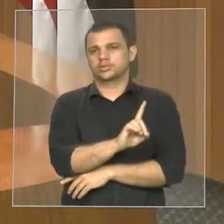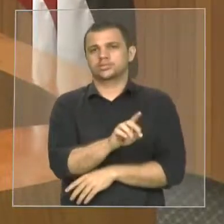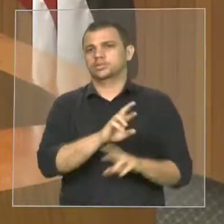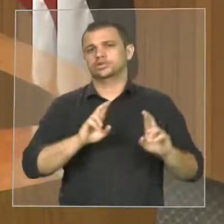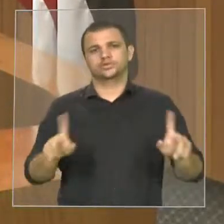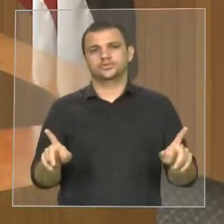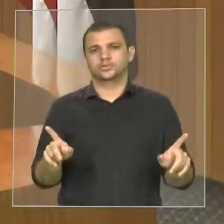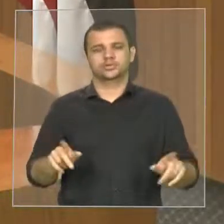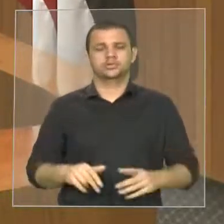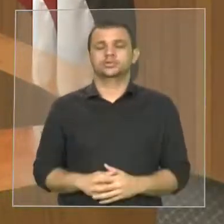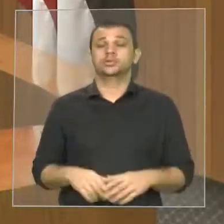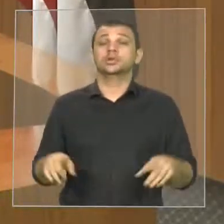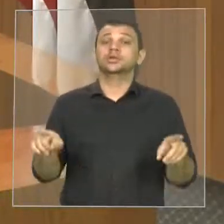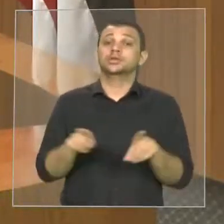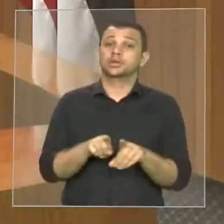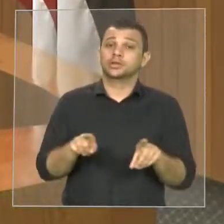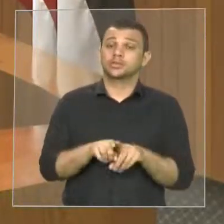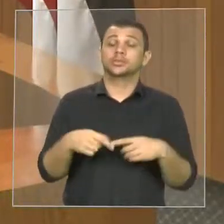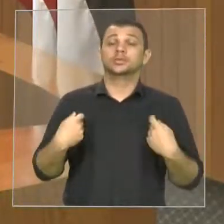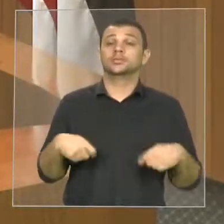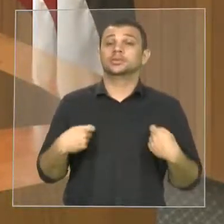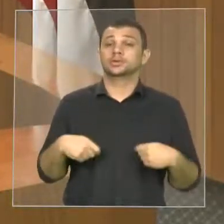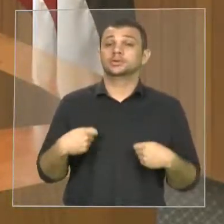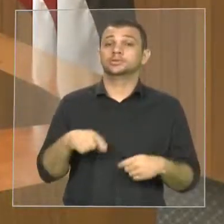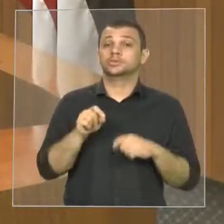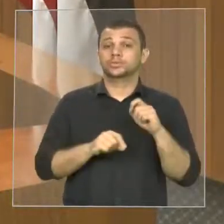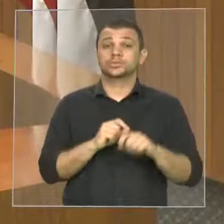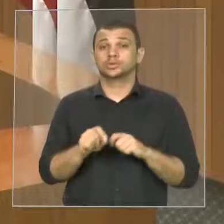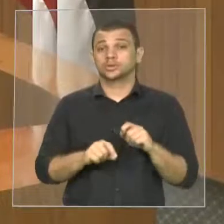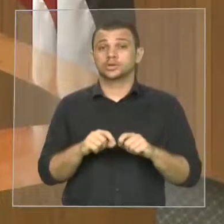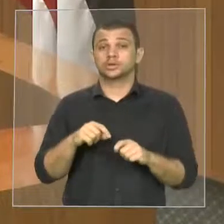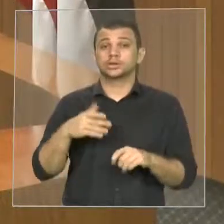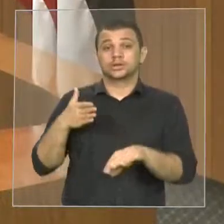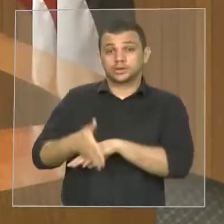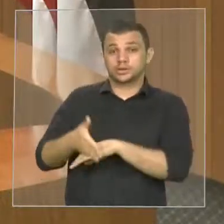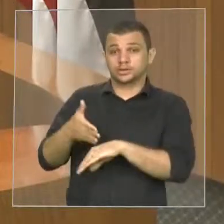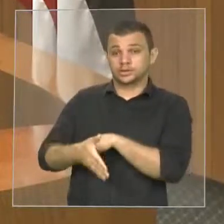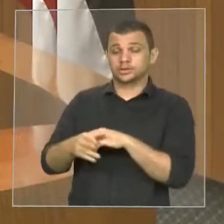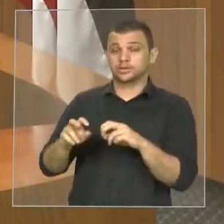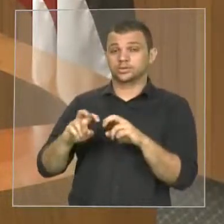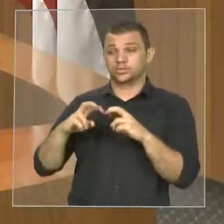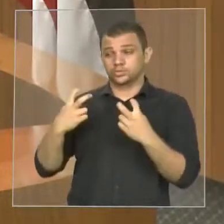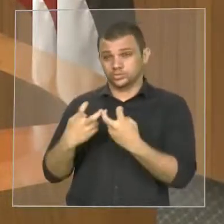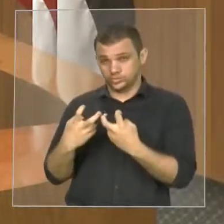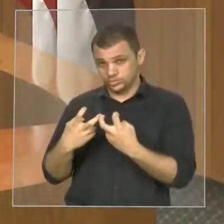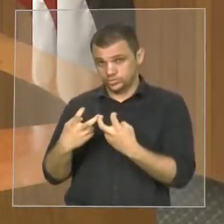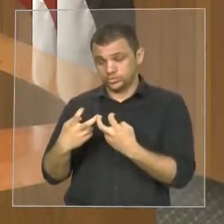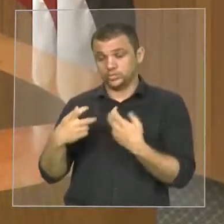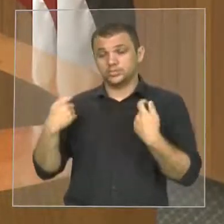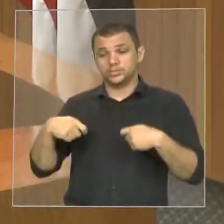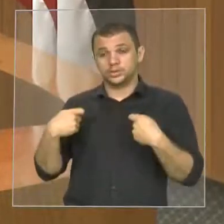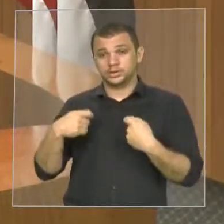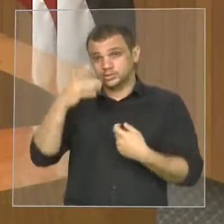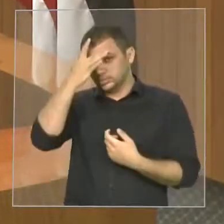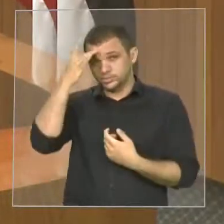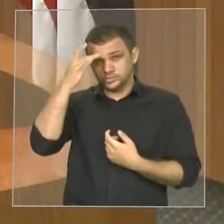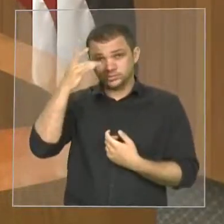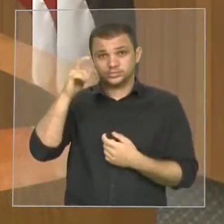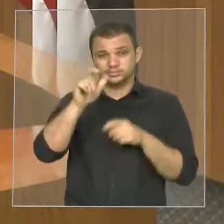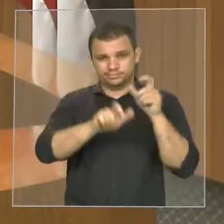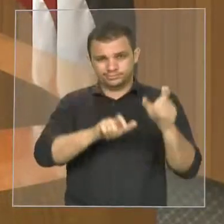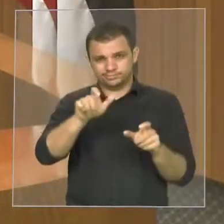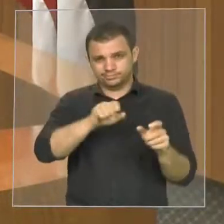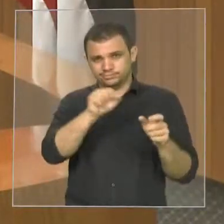lado, exige-se para participar do Conselho que as pessoas tenham experiência na área